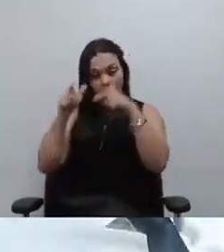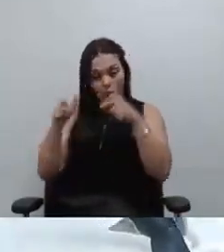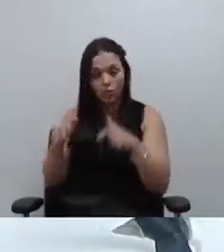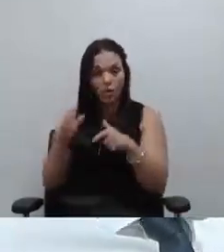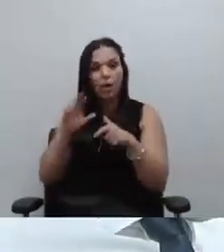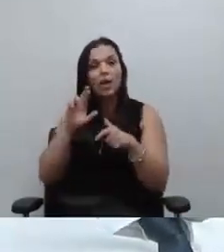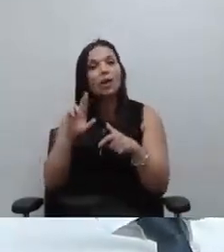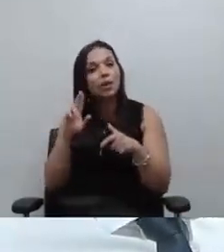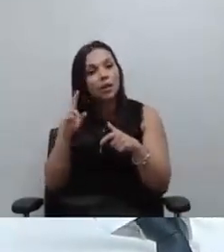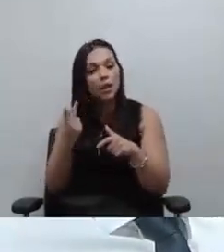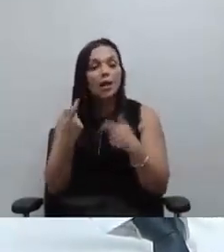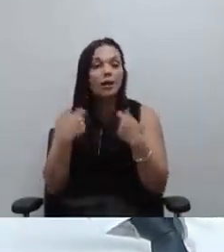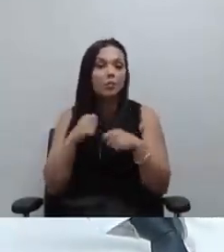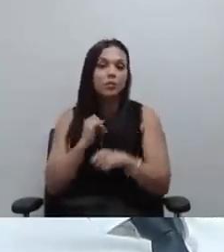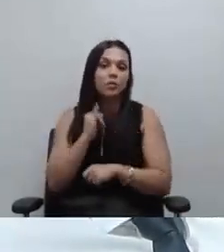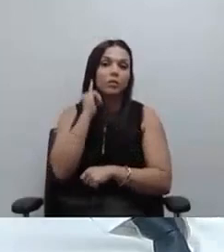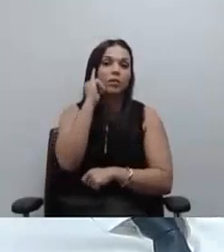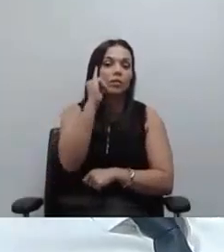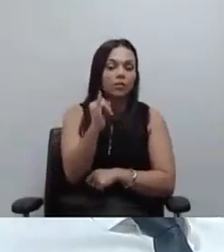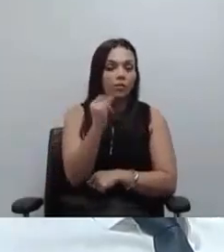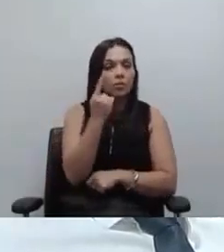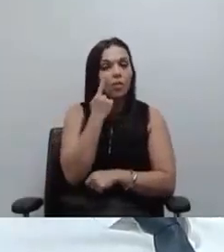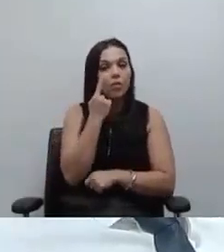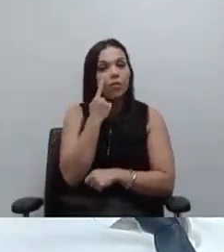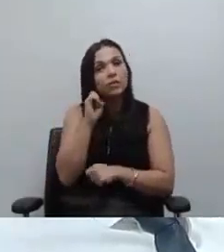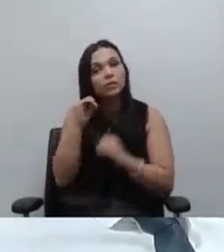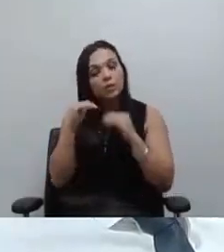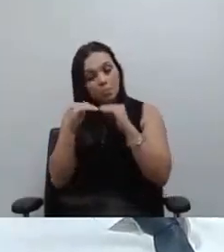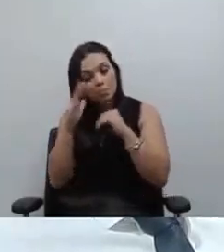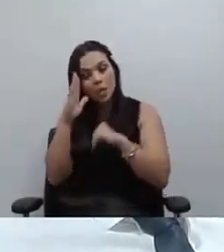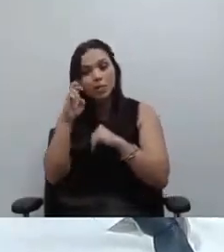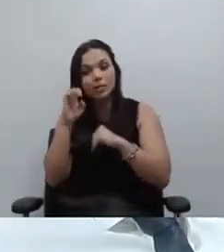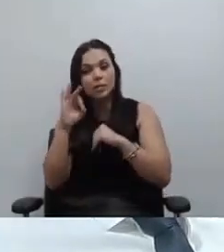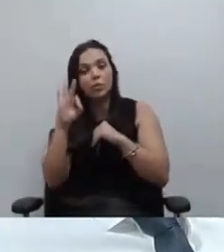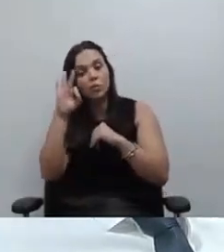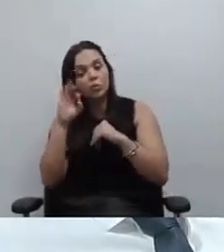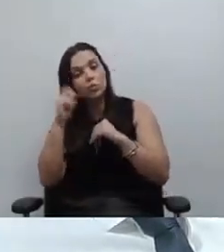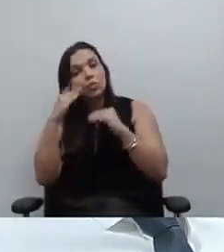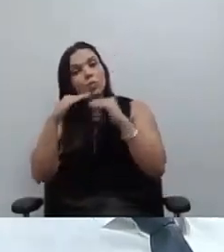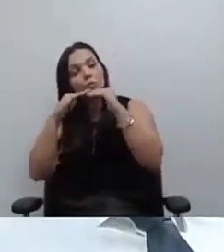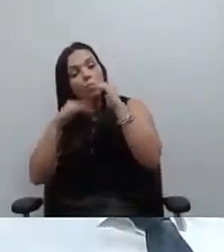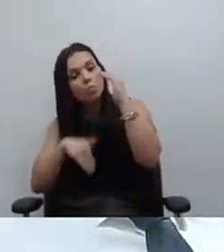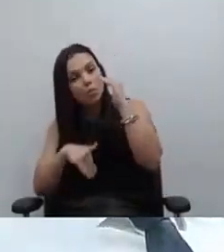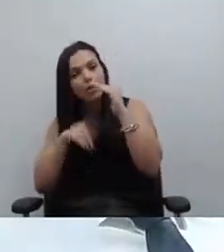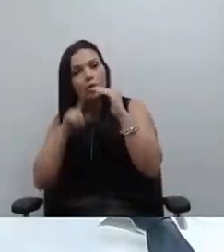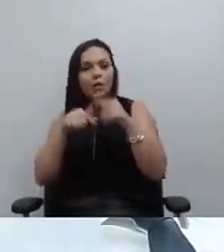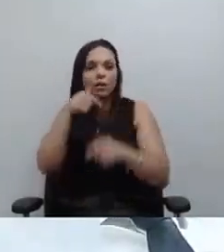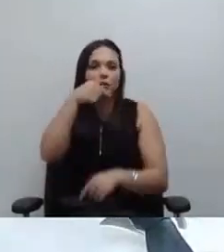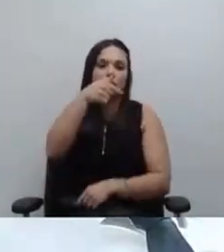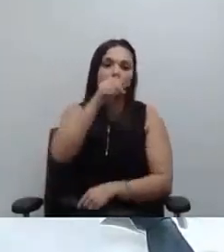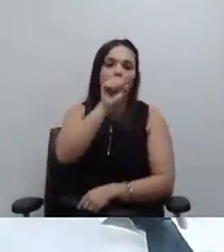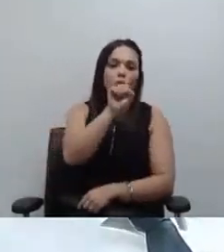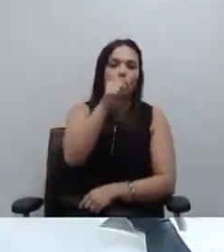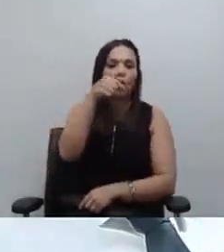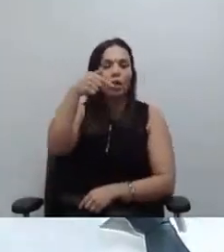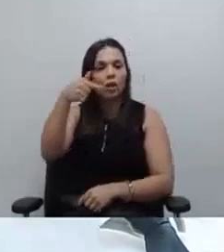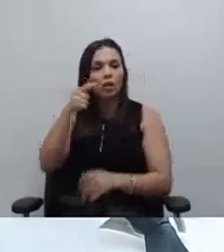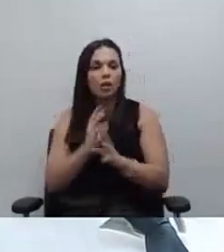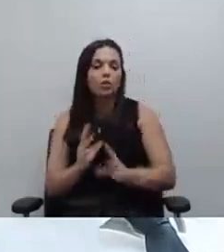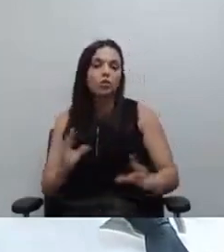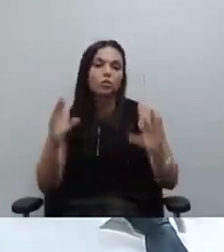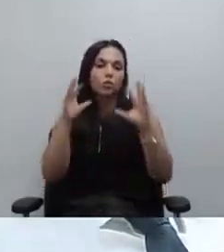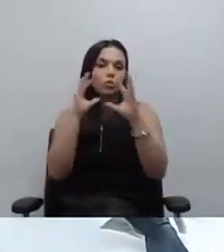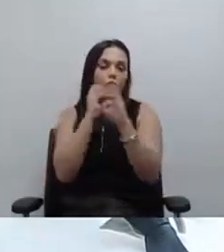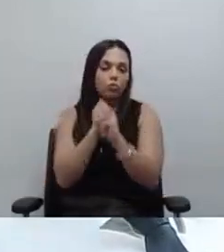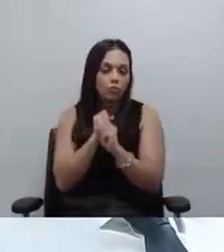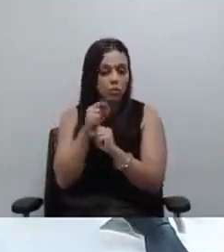DRH teria que certificar que, não está excedendo o limite de 5% dos 787, agora do total. Acho